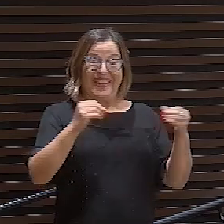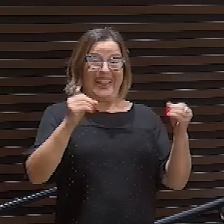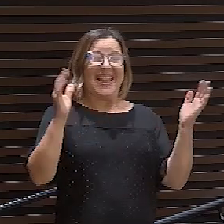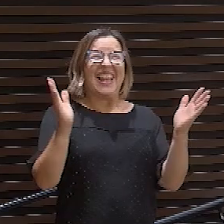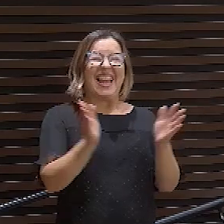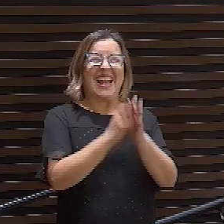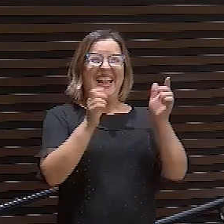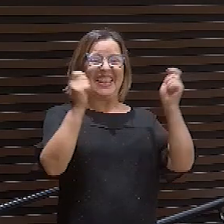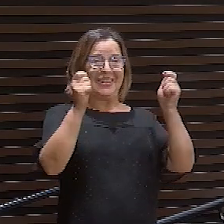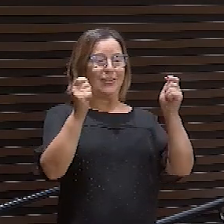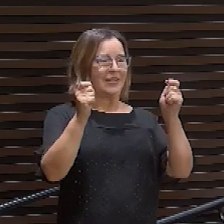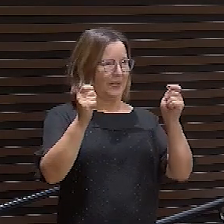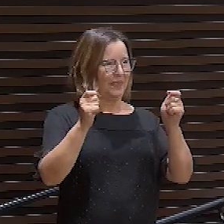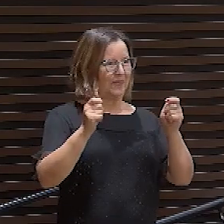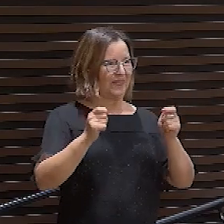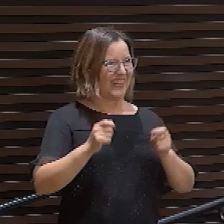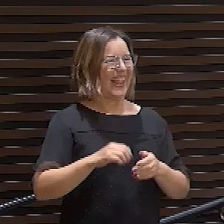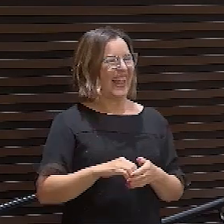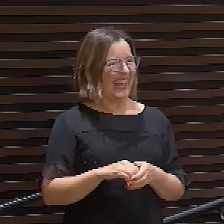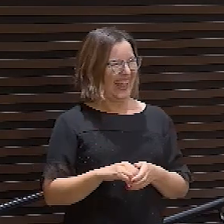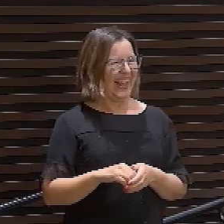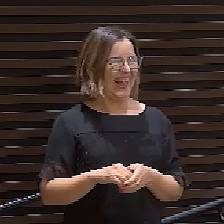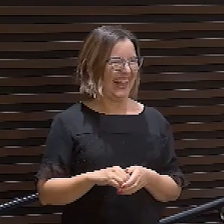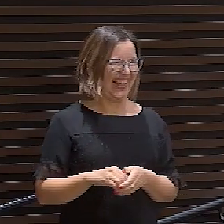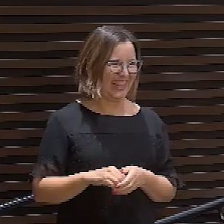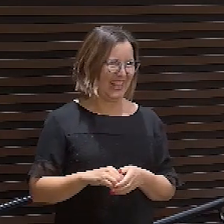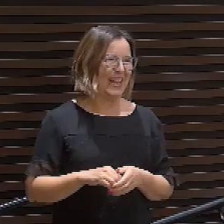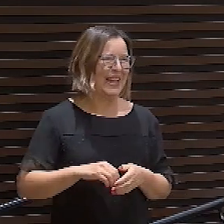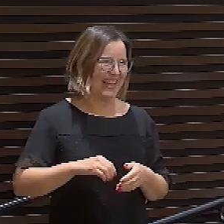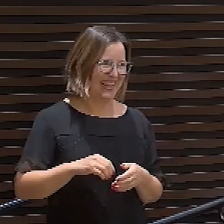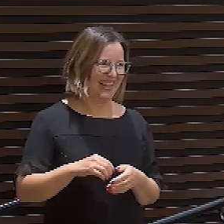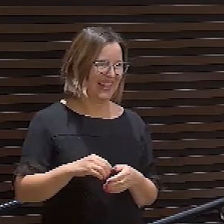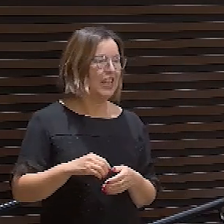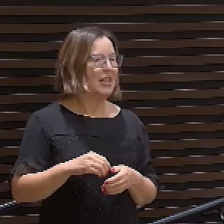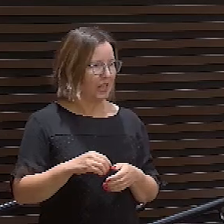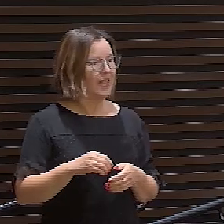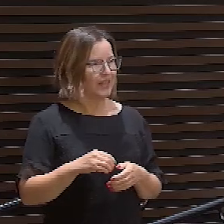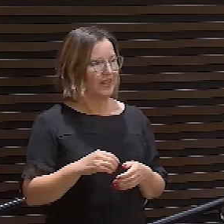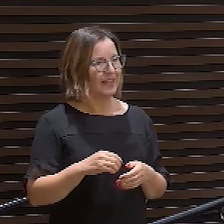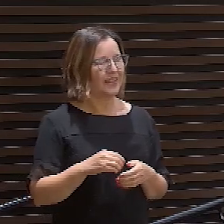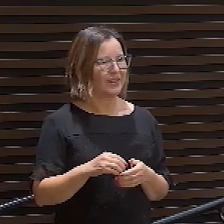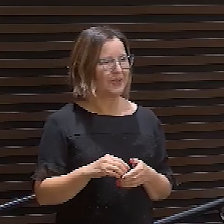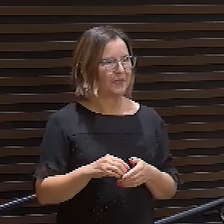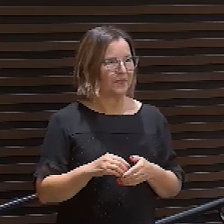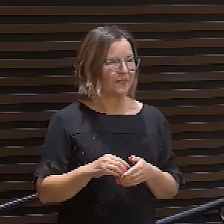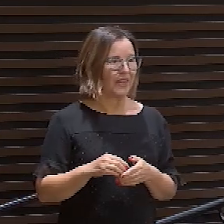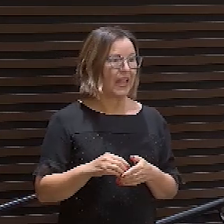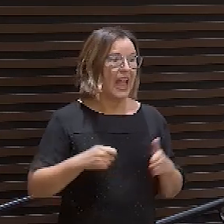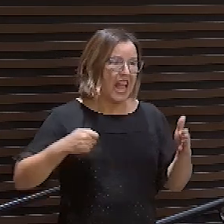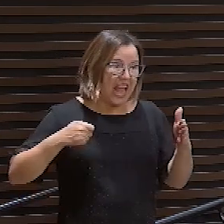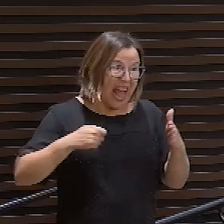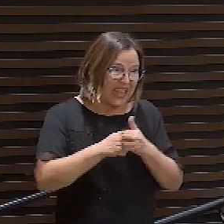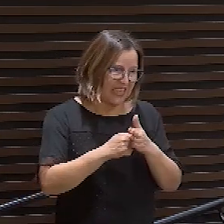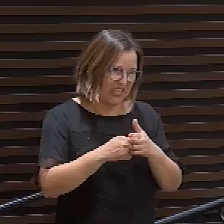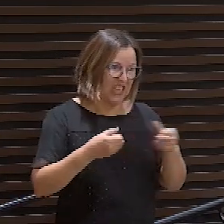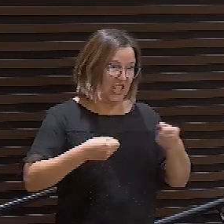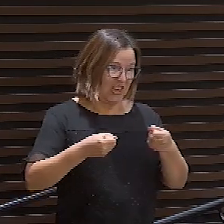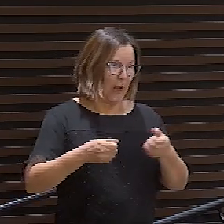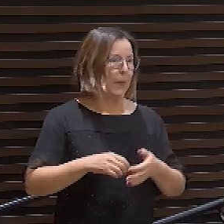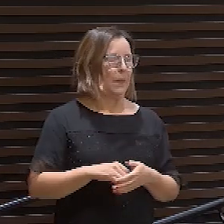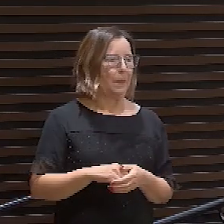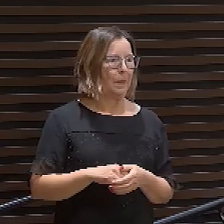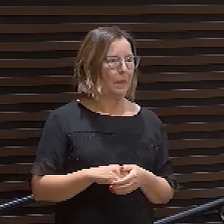Eu disse, esse aleluia não foi dado naquele dia do café. Ele tinha que ter começado naquele dia. Aquele